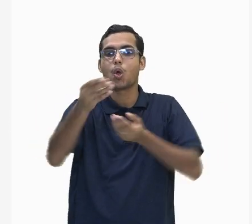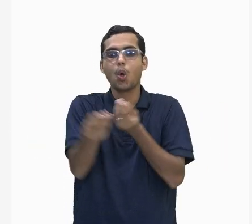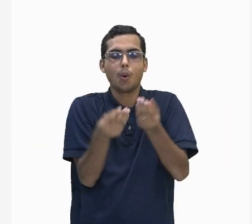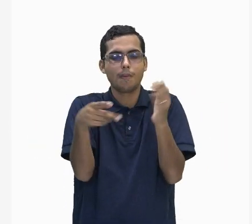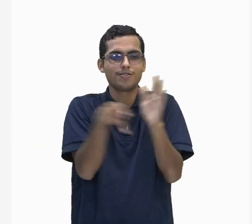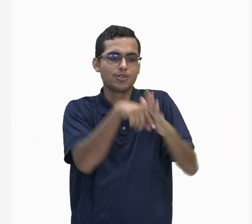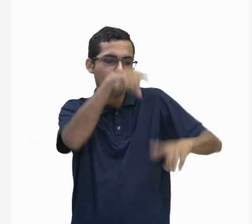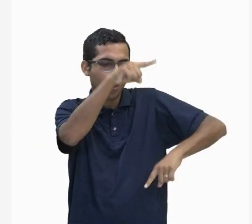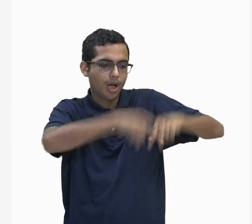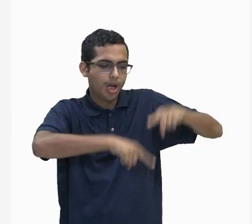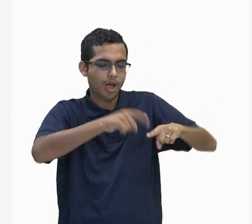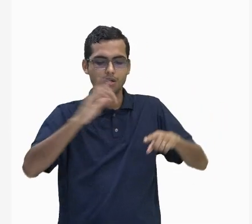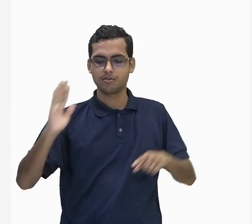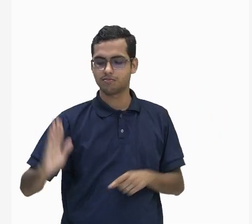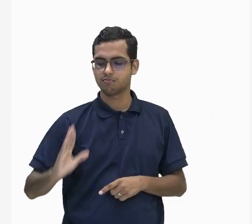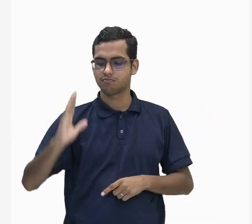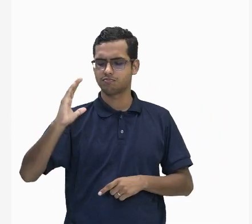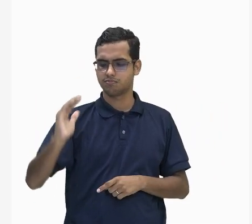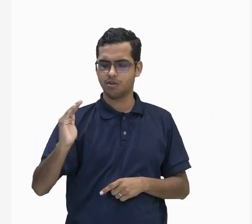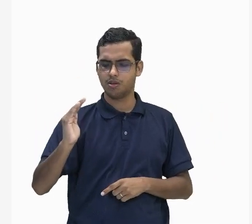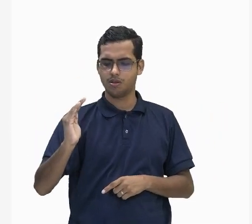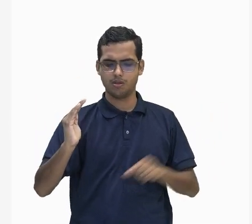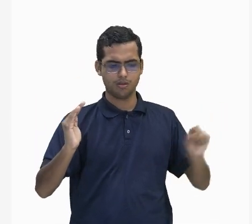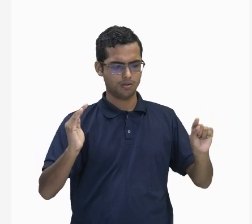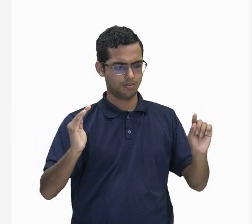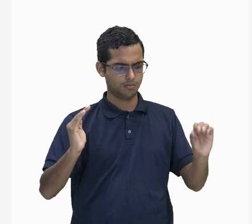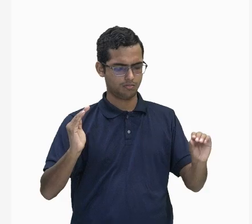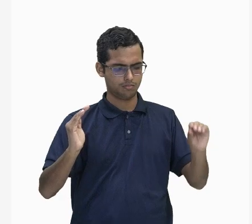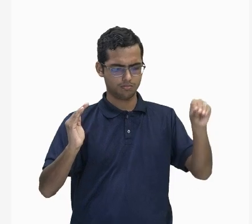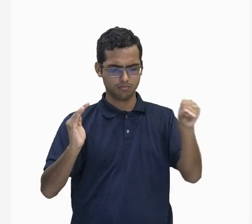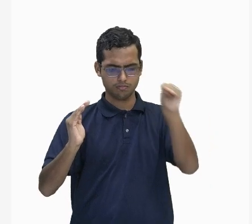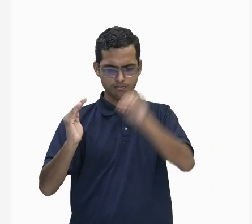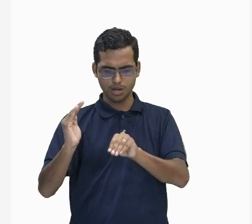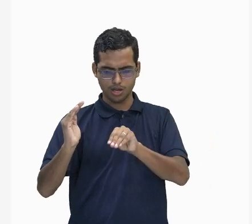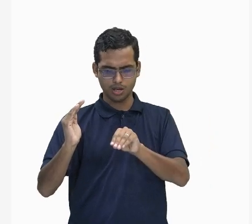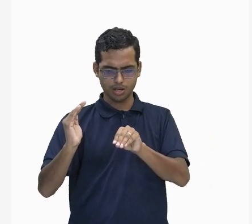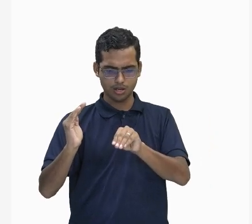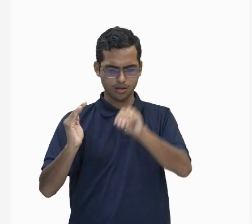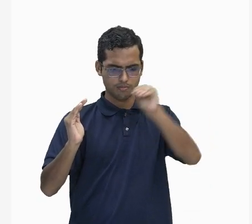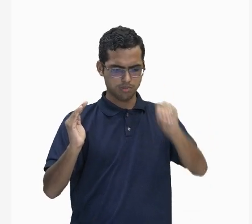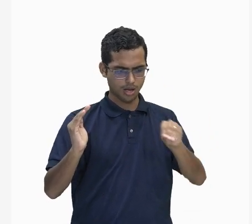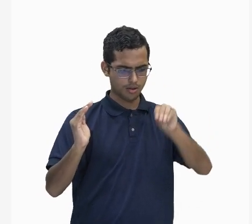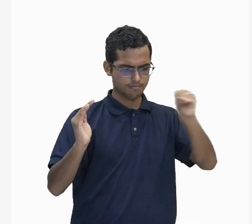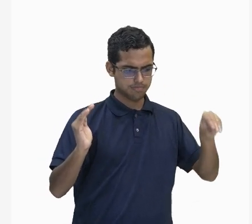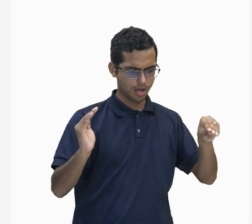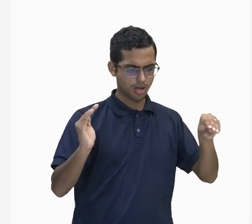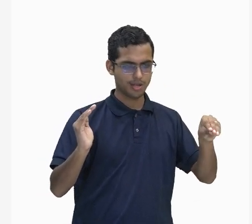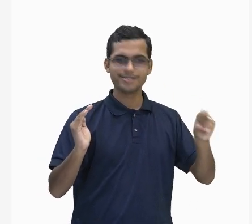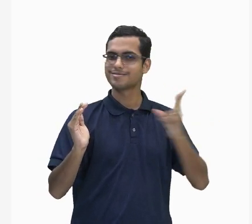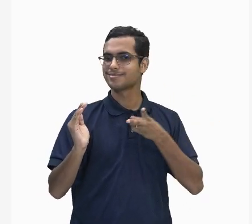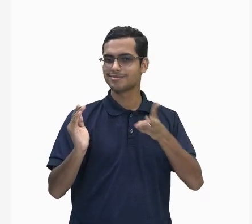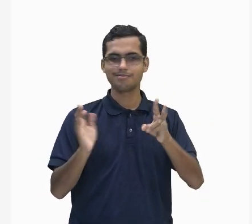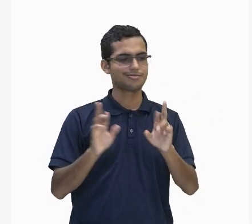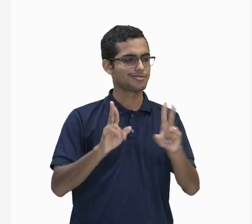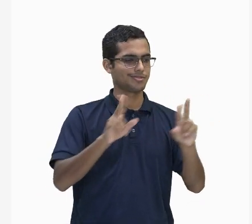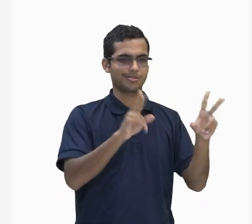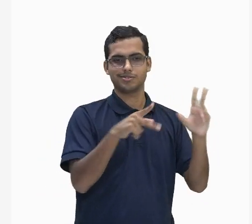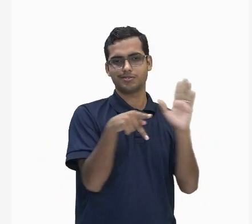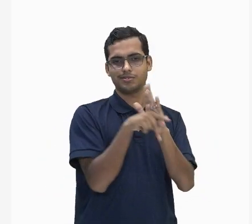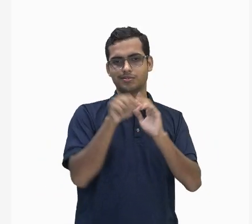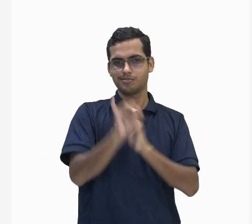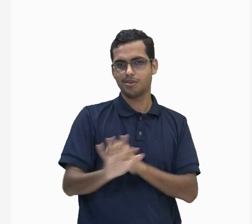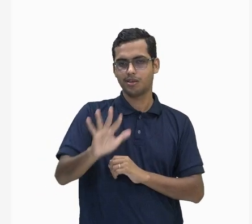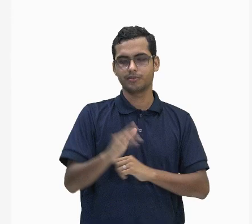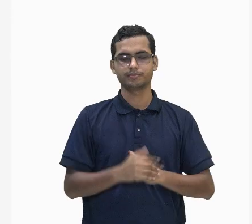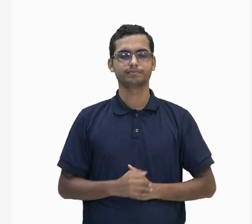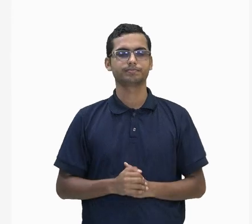de onde o objeto se situe, a imagem vai ser diferente. Então nós temos várias situações. Vamos começar com a situação da letra A, que é